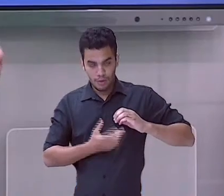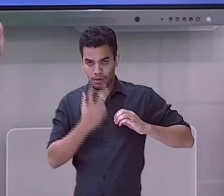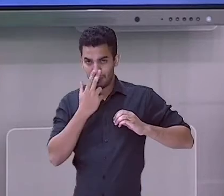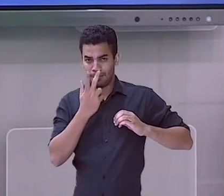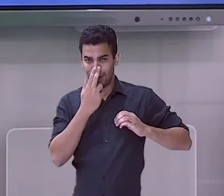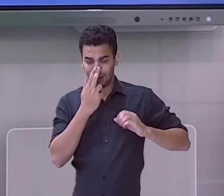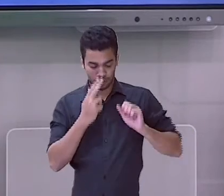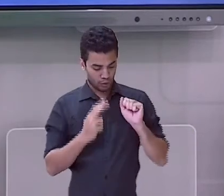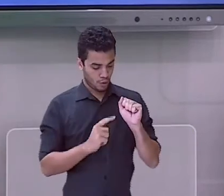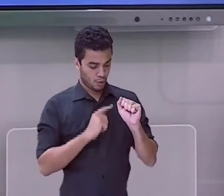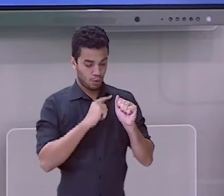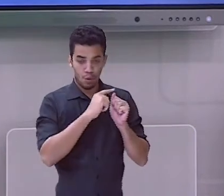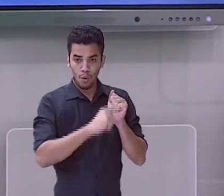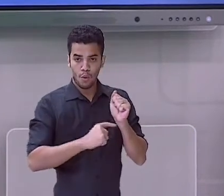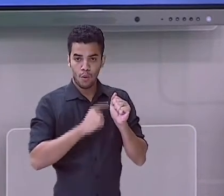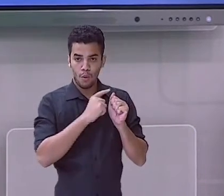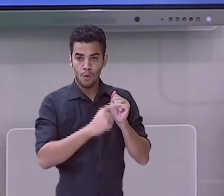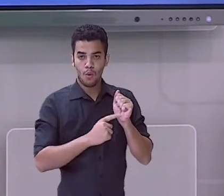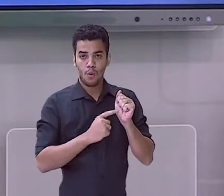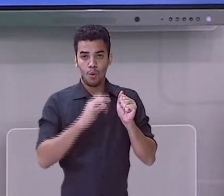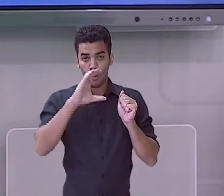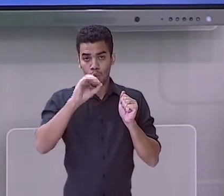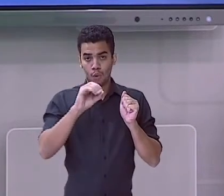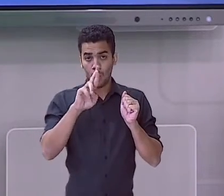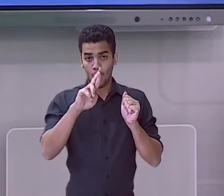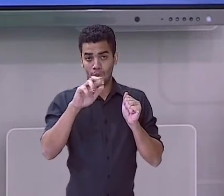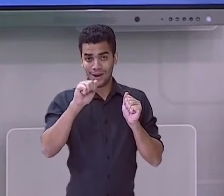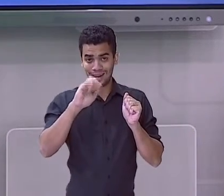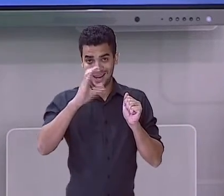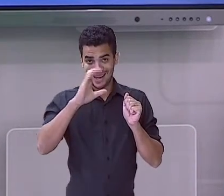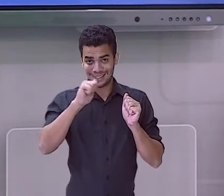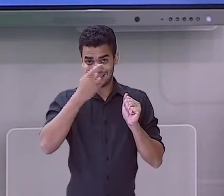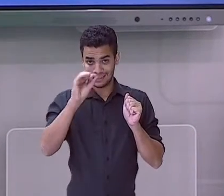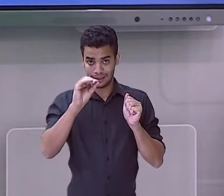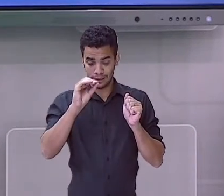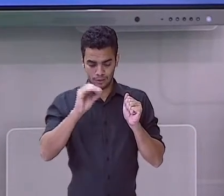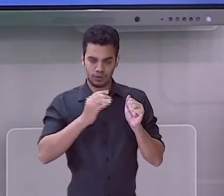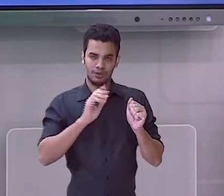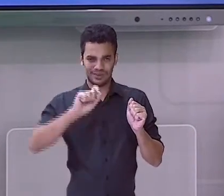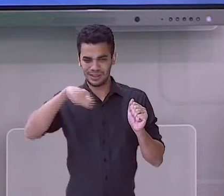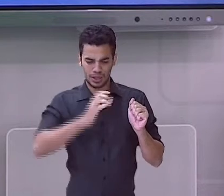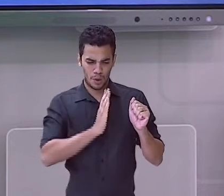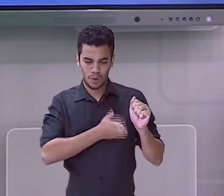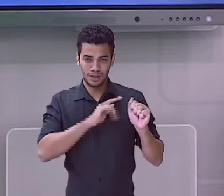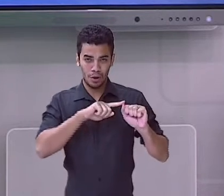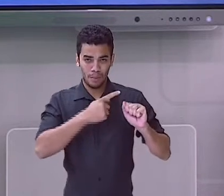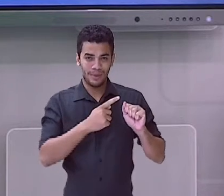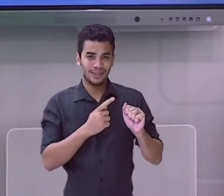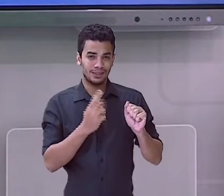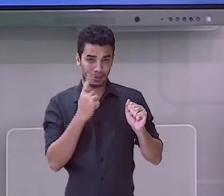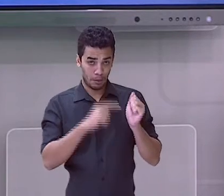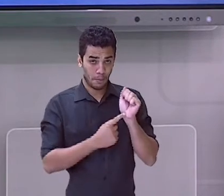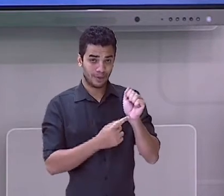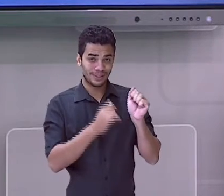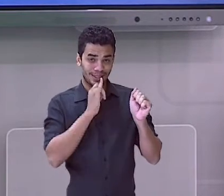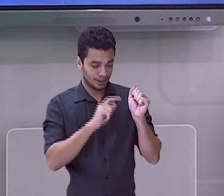gente chama de frequência cardíaca. Então, quando o nosso coração está fazendo o bum-bum dele lá,